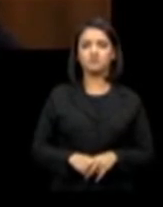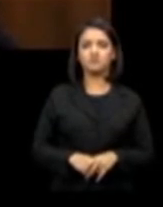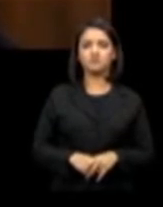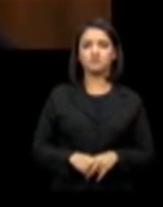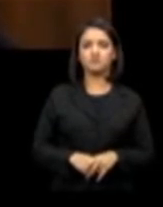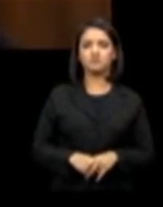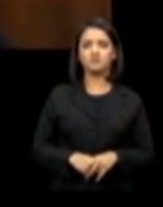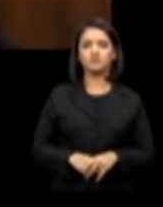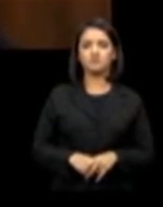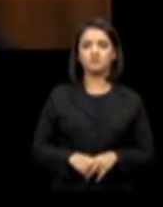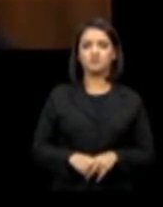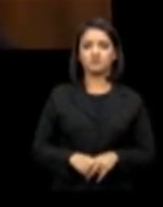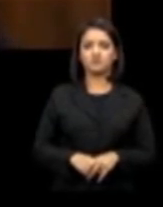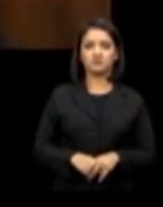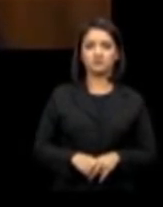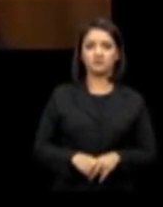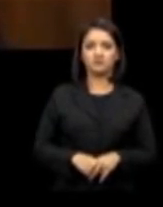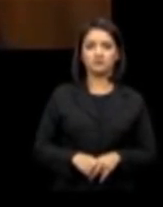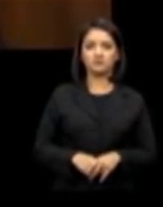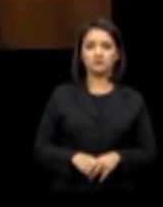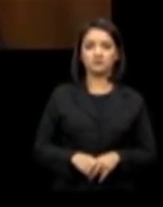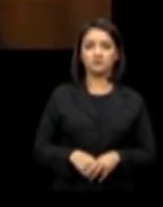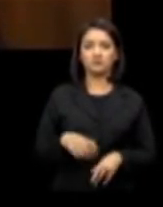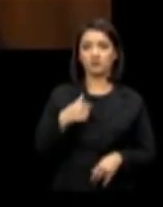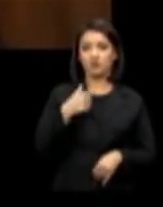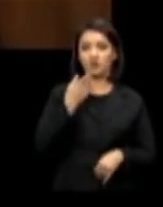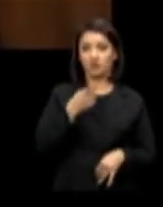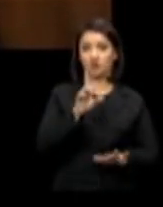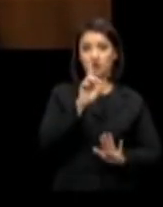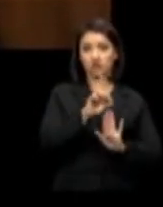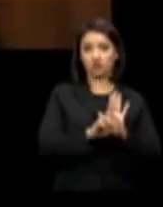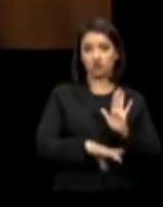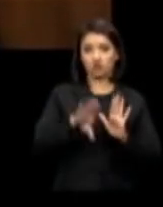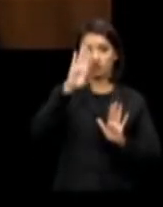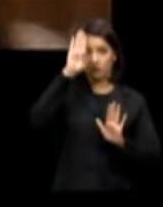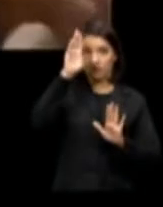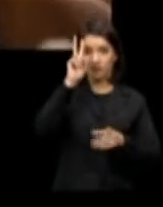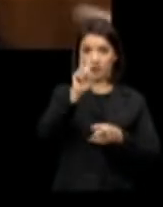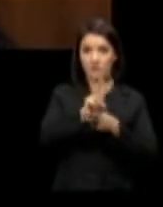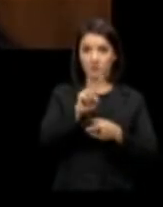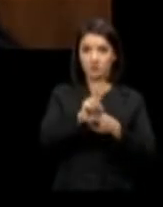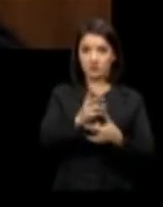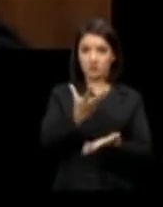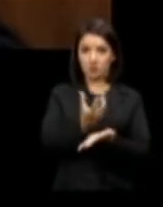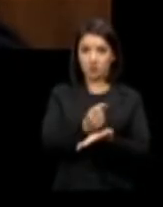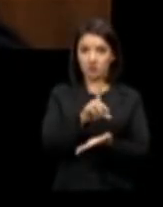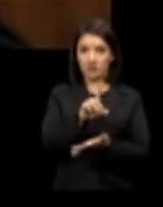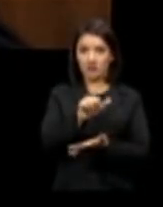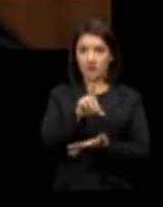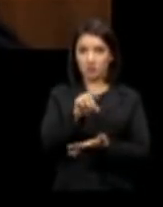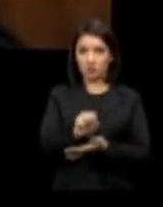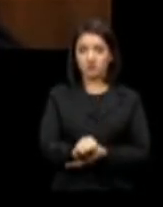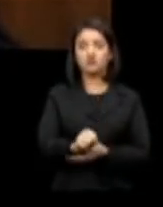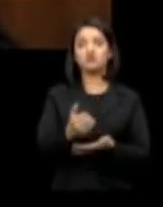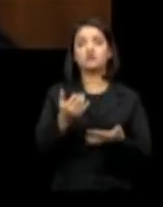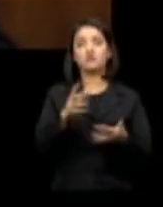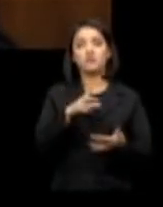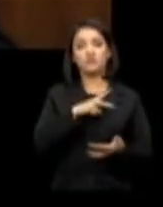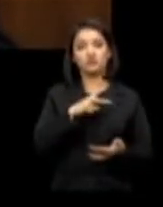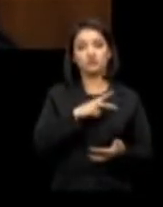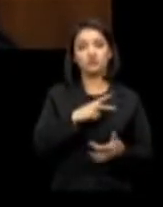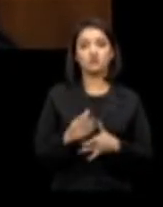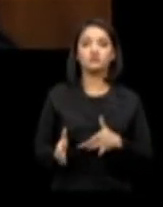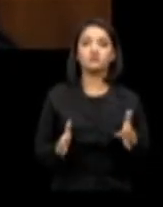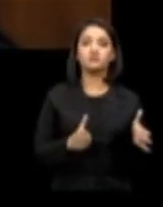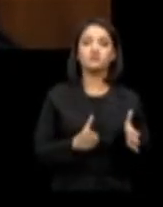Eu passo agora, presidente, a tratar do direito fundamental à proteção de dados pessoais. Eu digo o seguinte: ainda que superado o